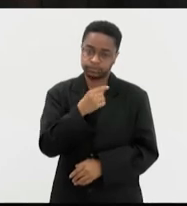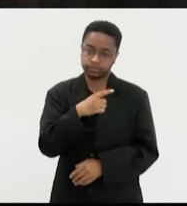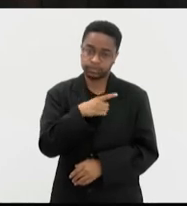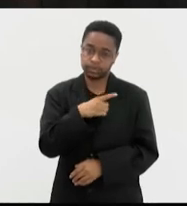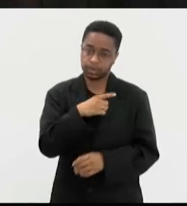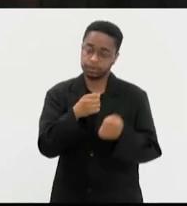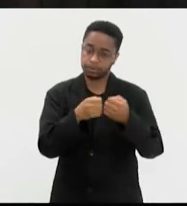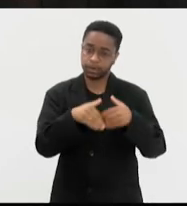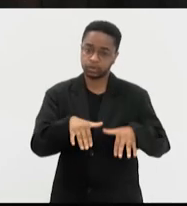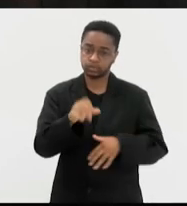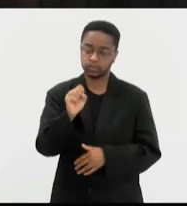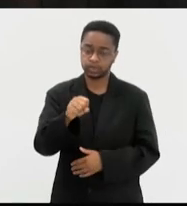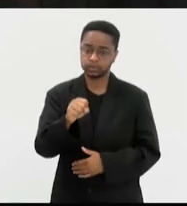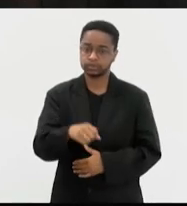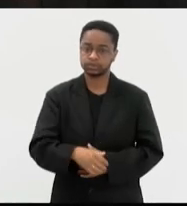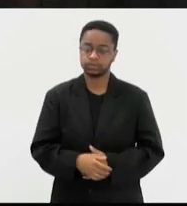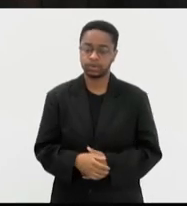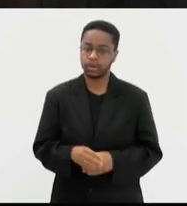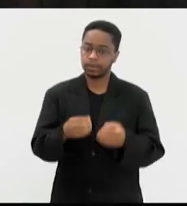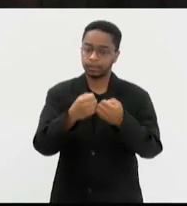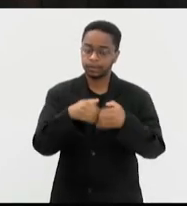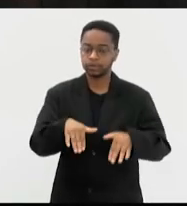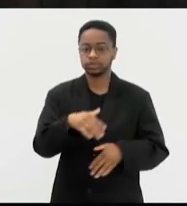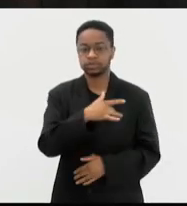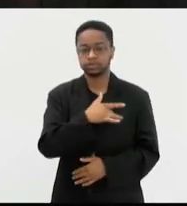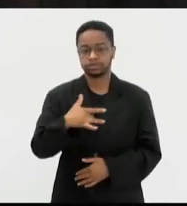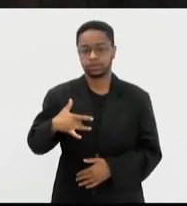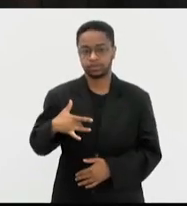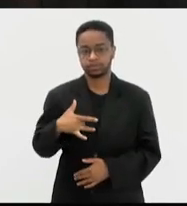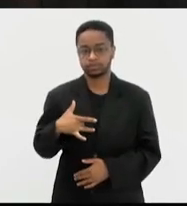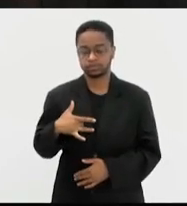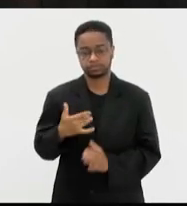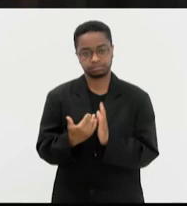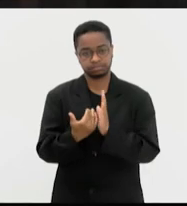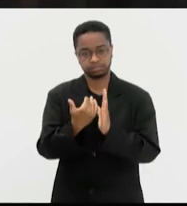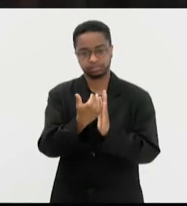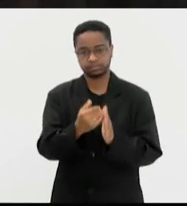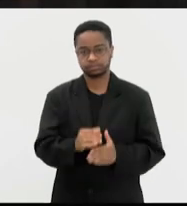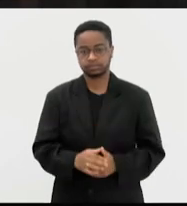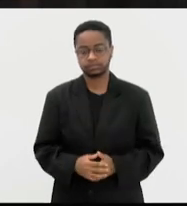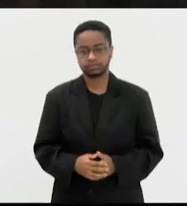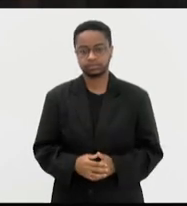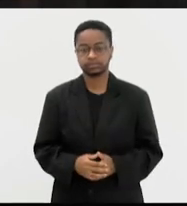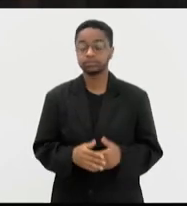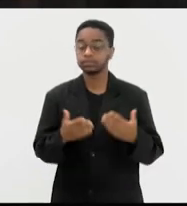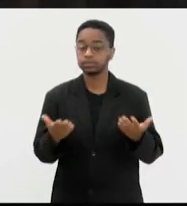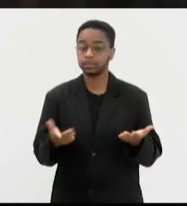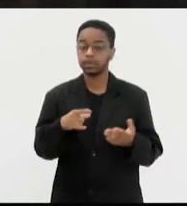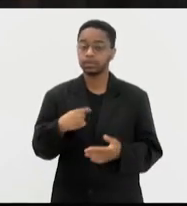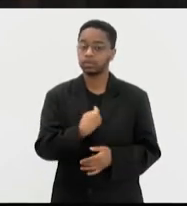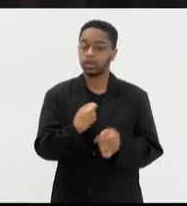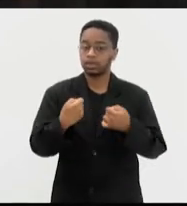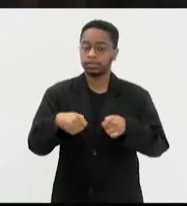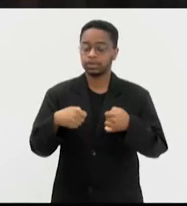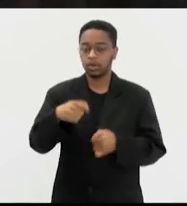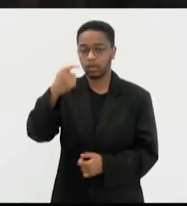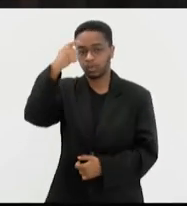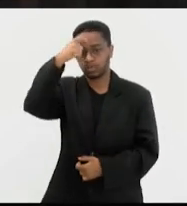Tend um prejuízo à saúde imenso então é para que a gente tenha